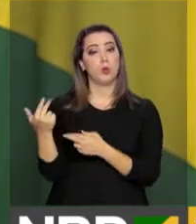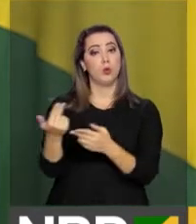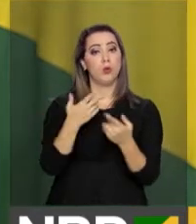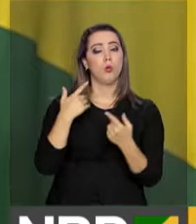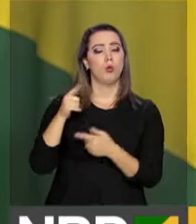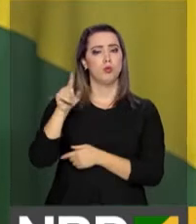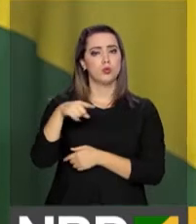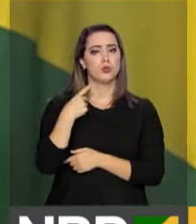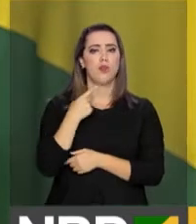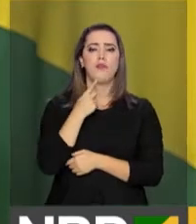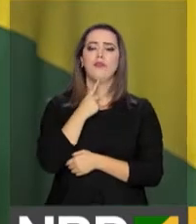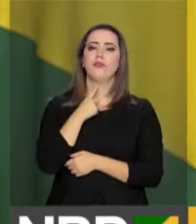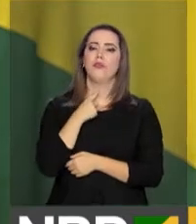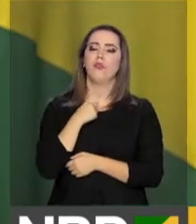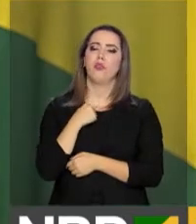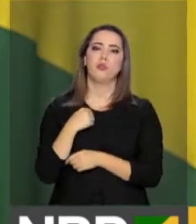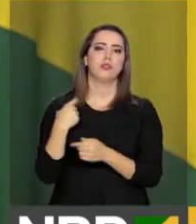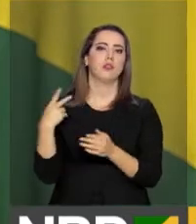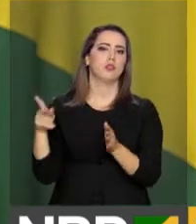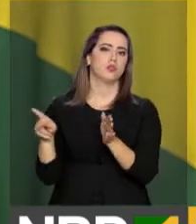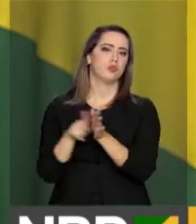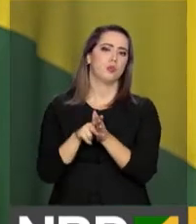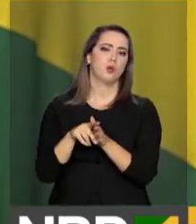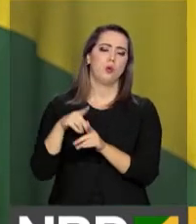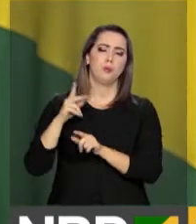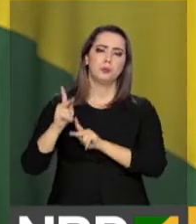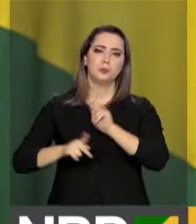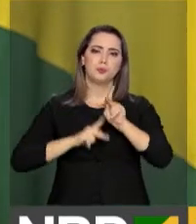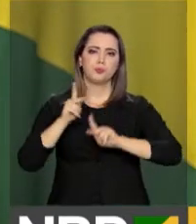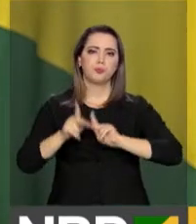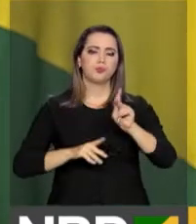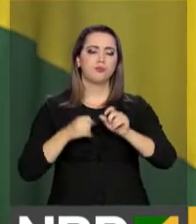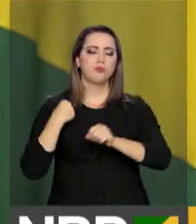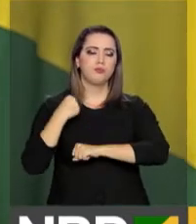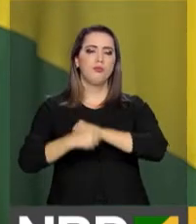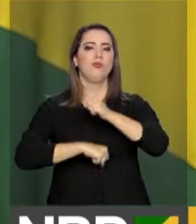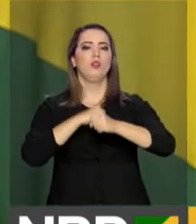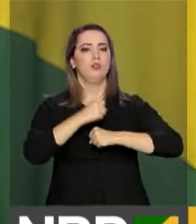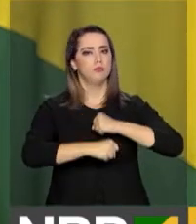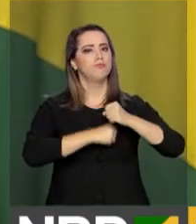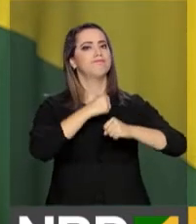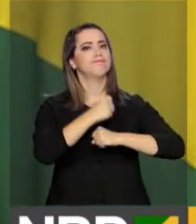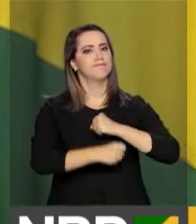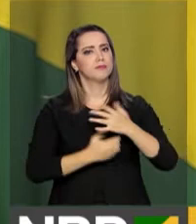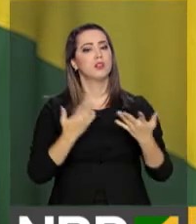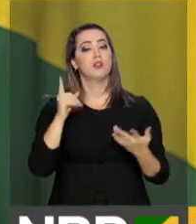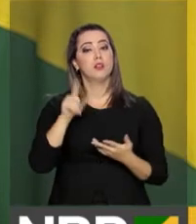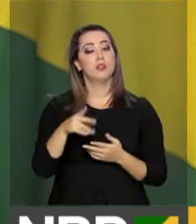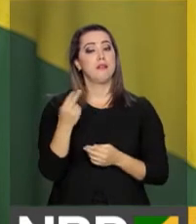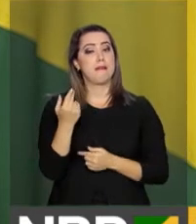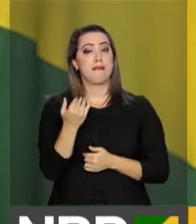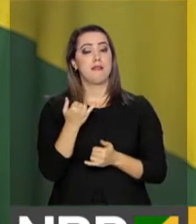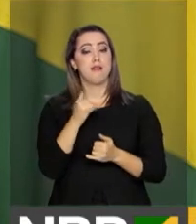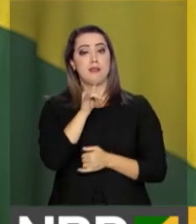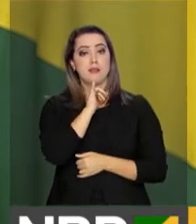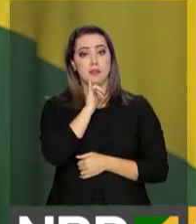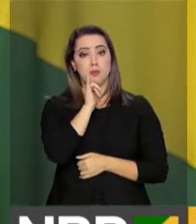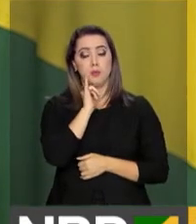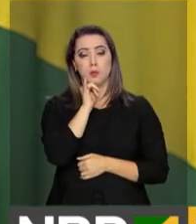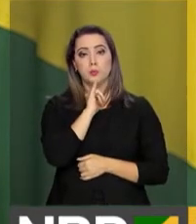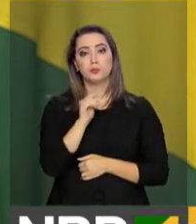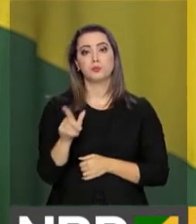ansiado desejado postulado questionado durante anos e anos quer a questão da modernização